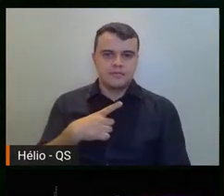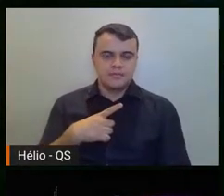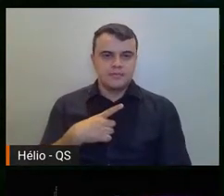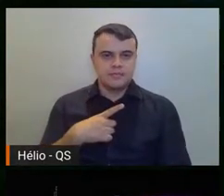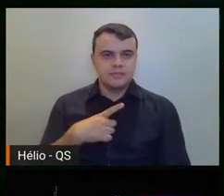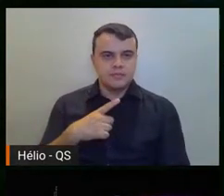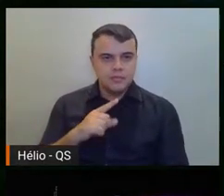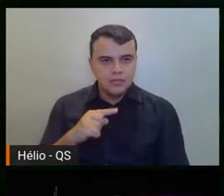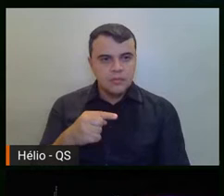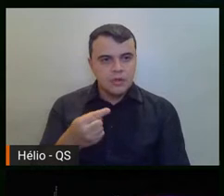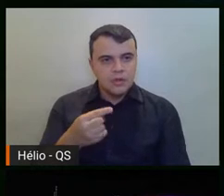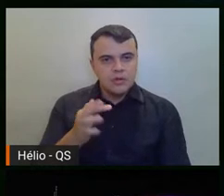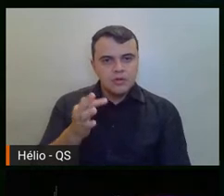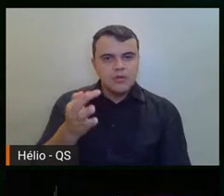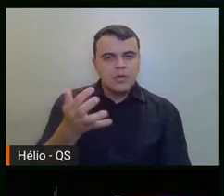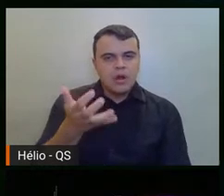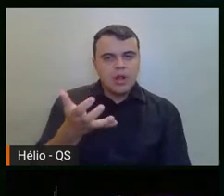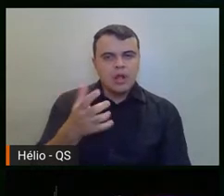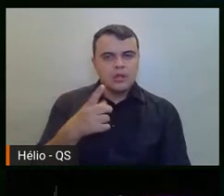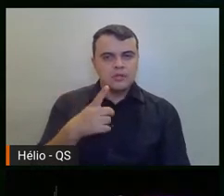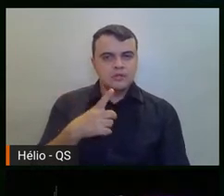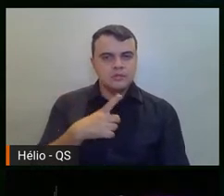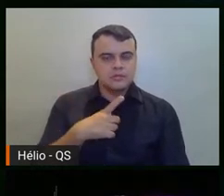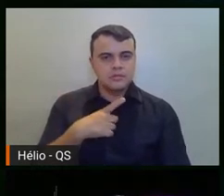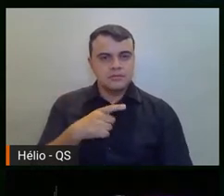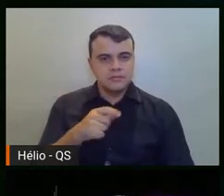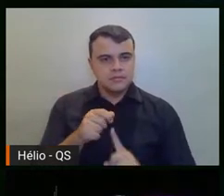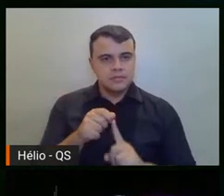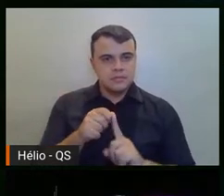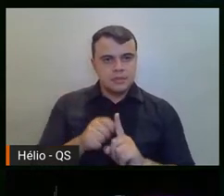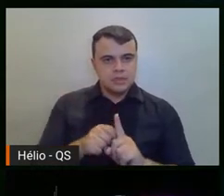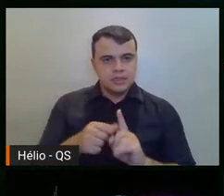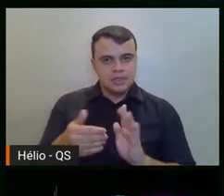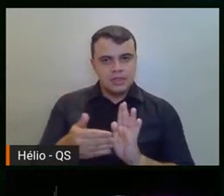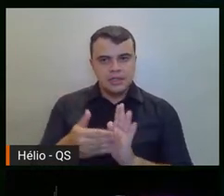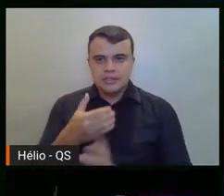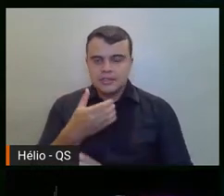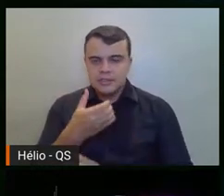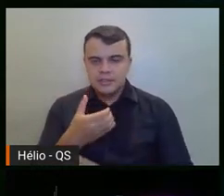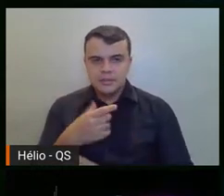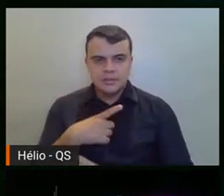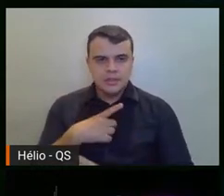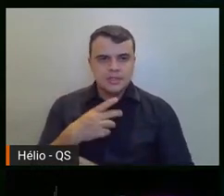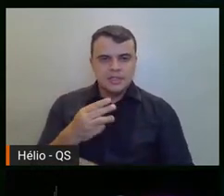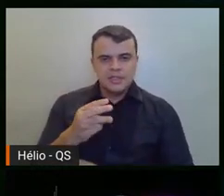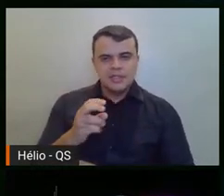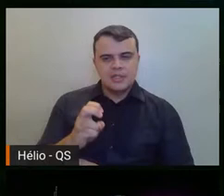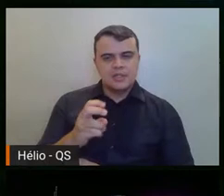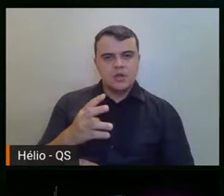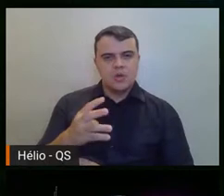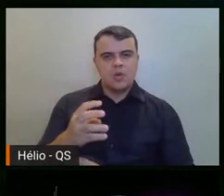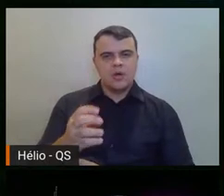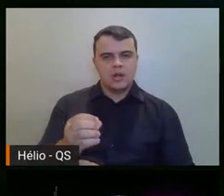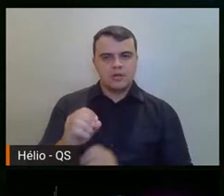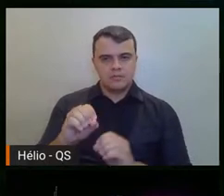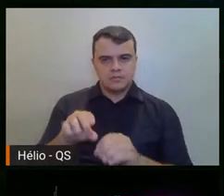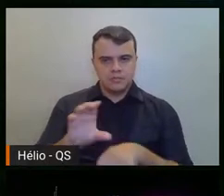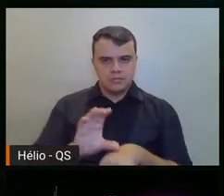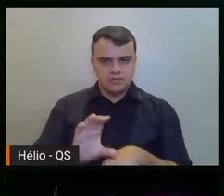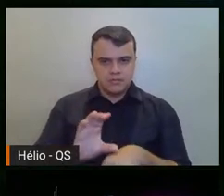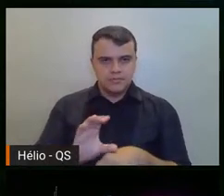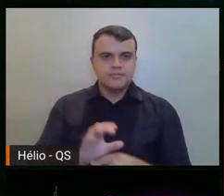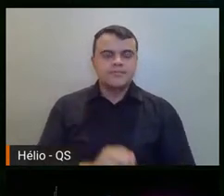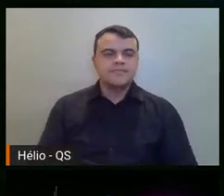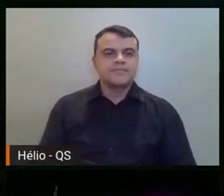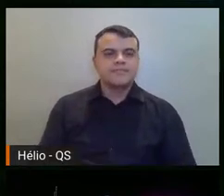a nossa previsão ali é que esse mês é até dezembro a gente chega em umas 35 40 formações né